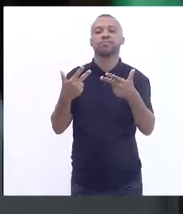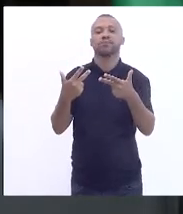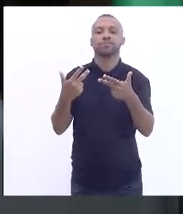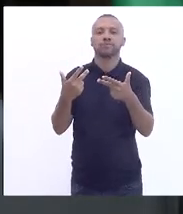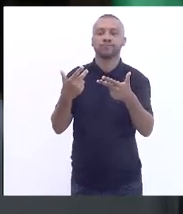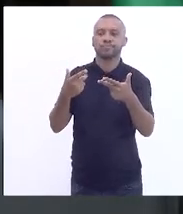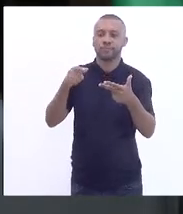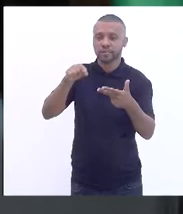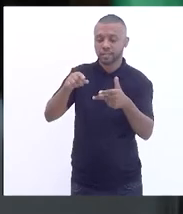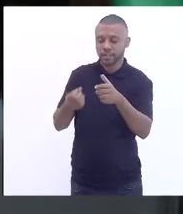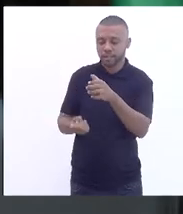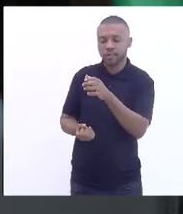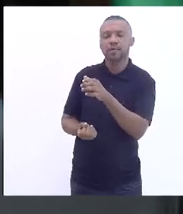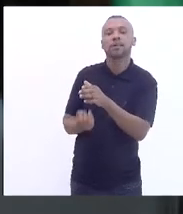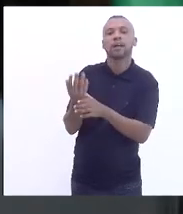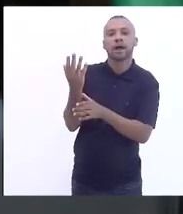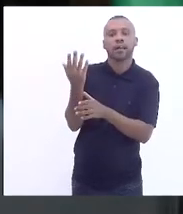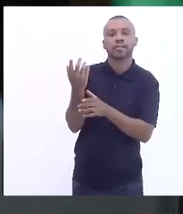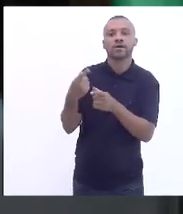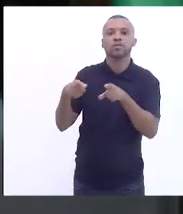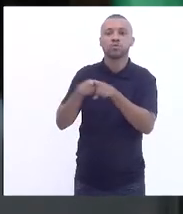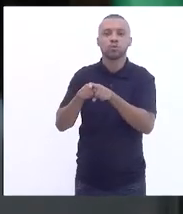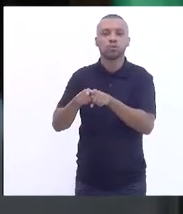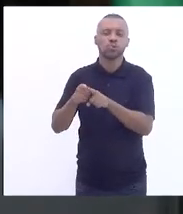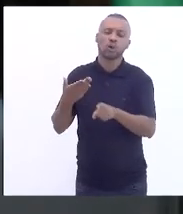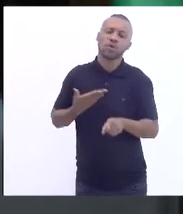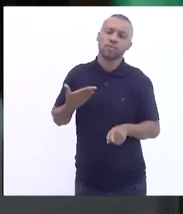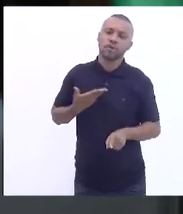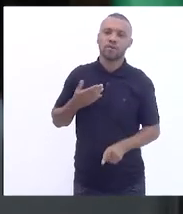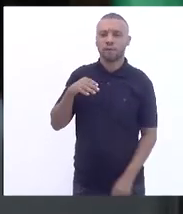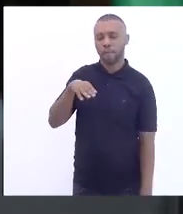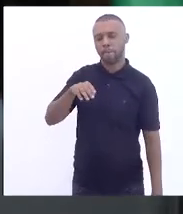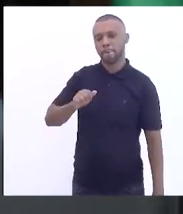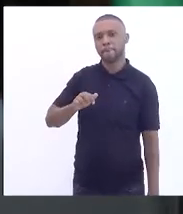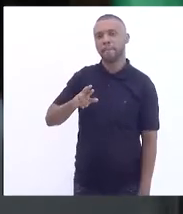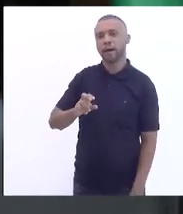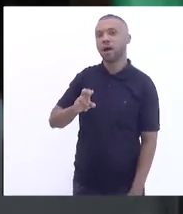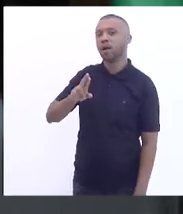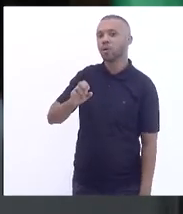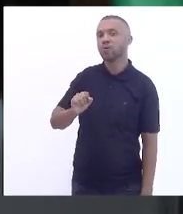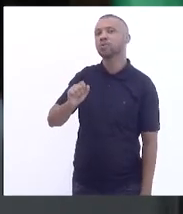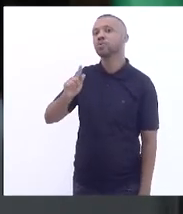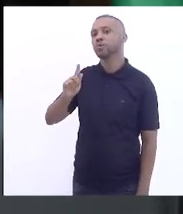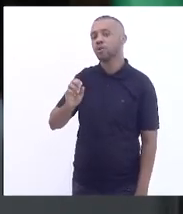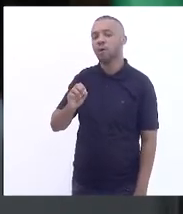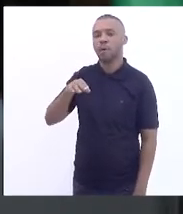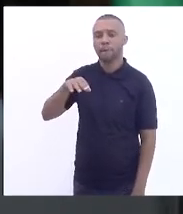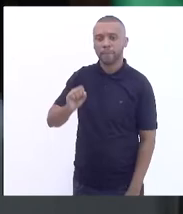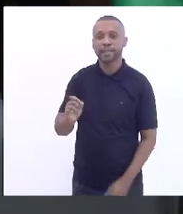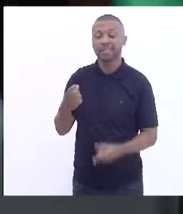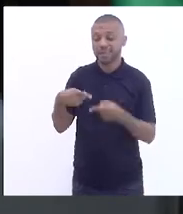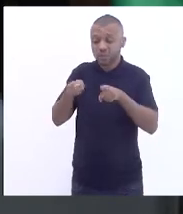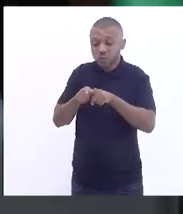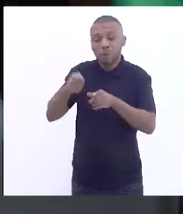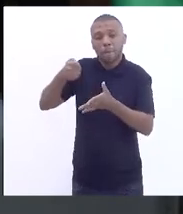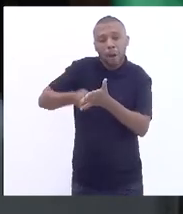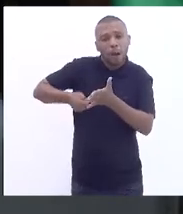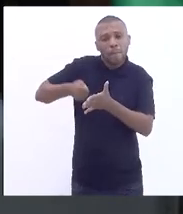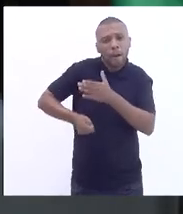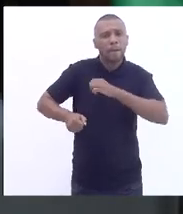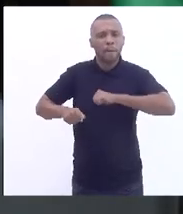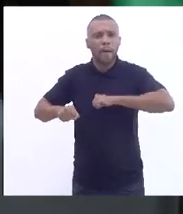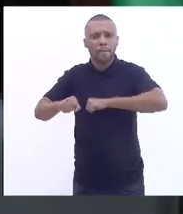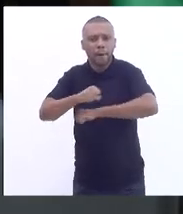que está sendo criado também com o nosso copeiro Marcos Gomes que estará também junto com essas lutas populares em